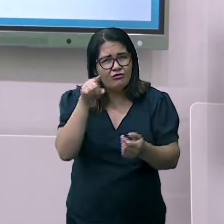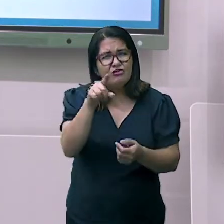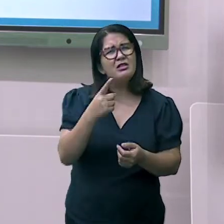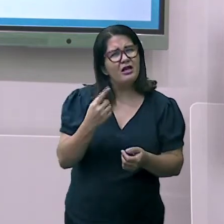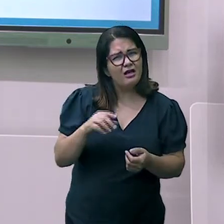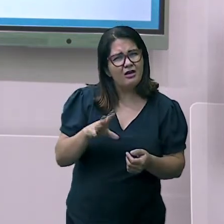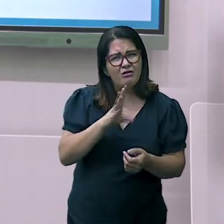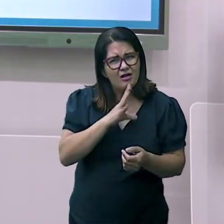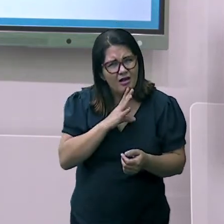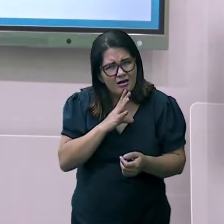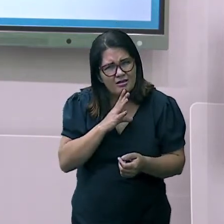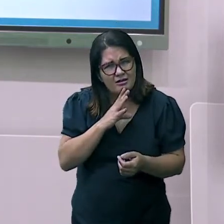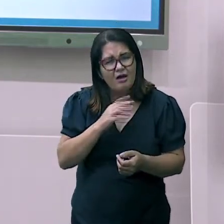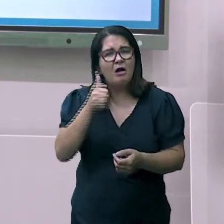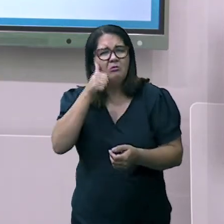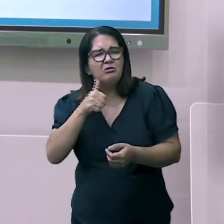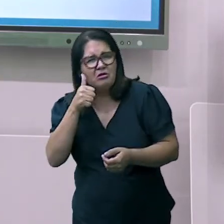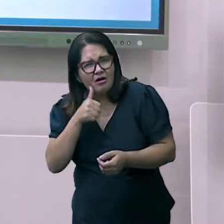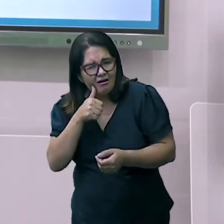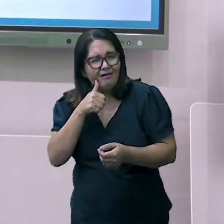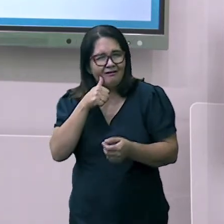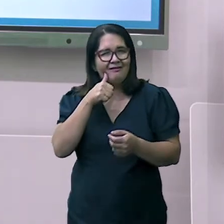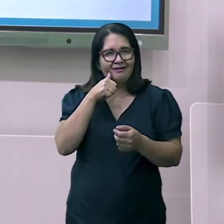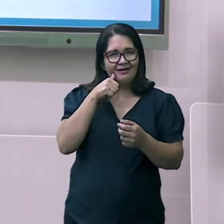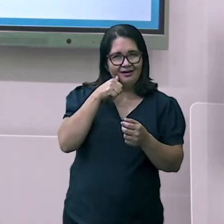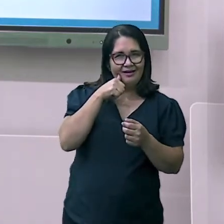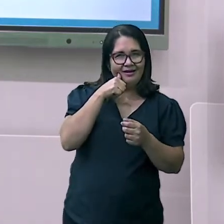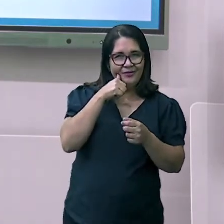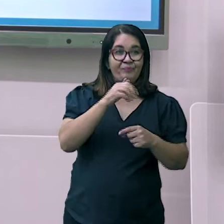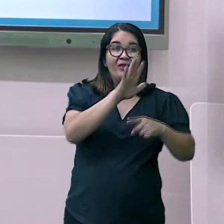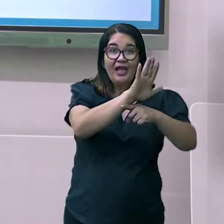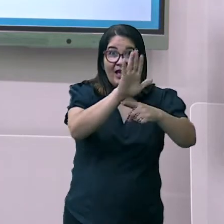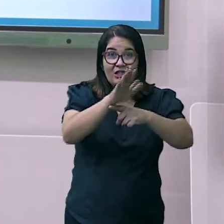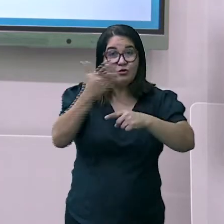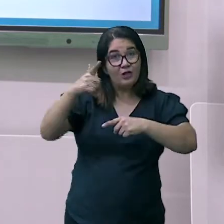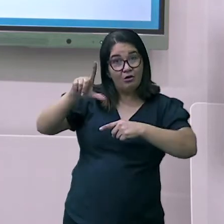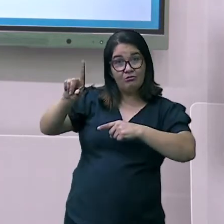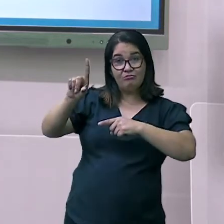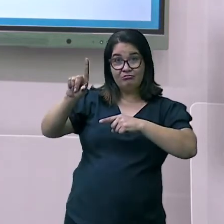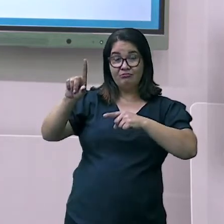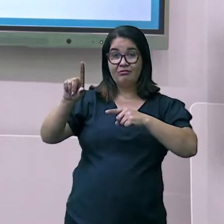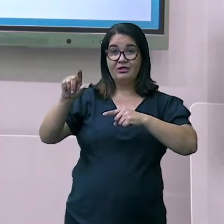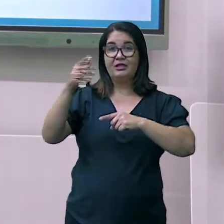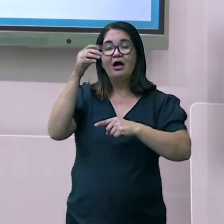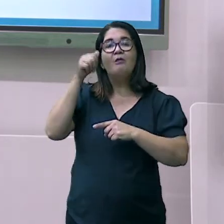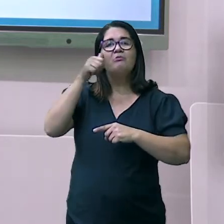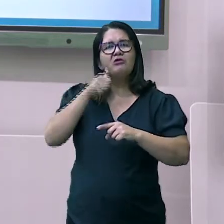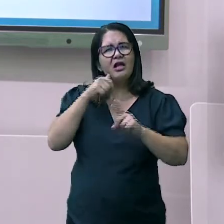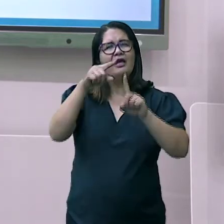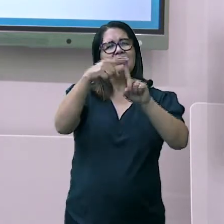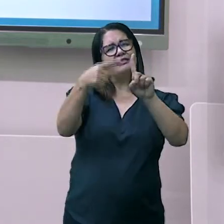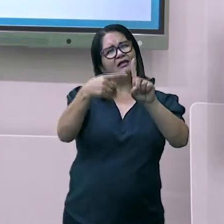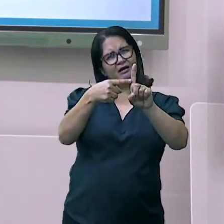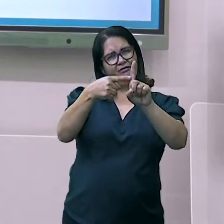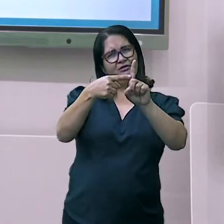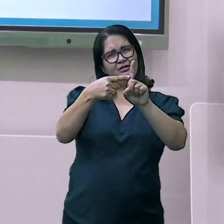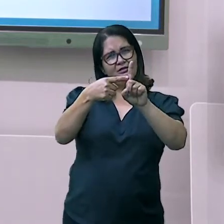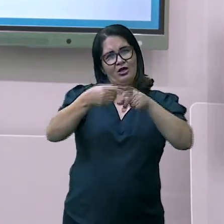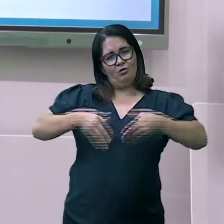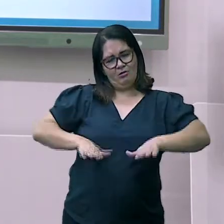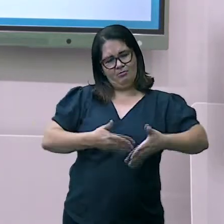muito interessante, não é mesmo? Deve ser uma emoção enorme estar ali na hora que aquela criança chega ao mundo.